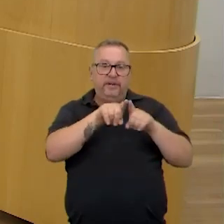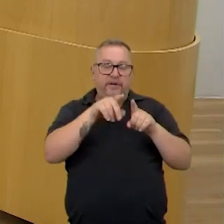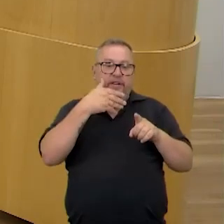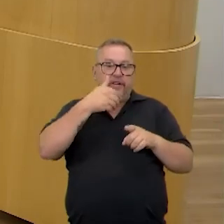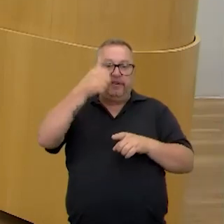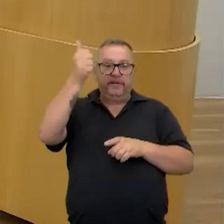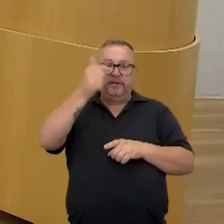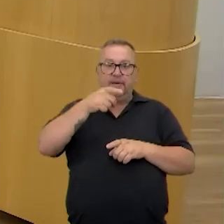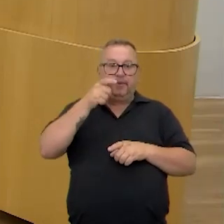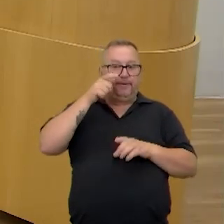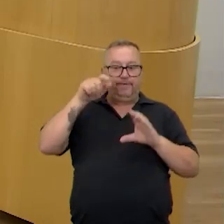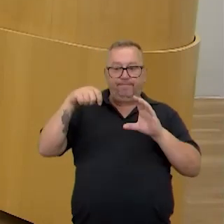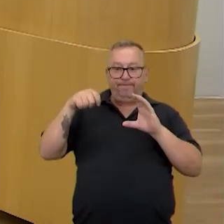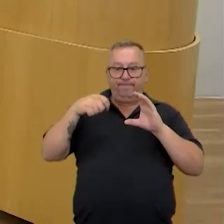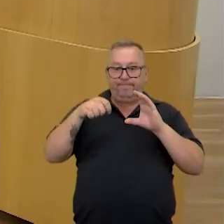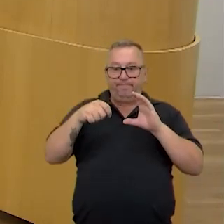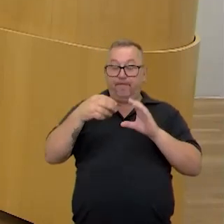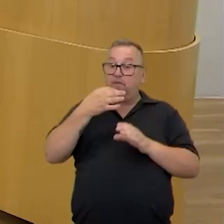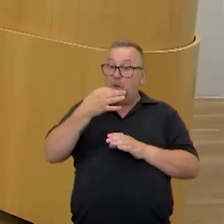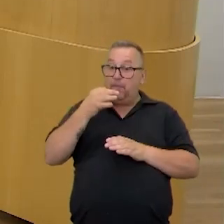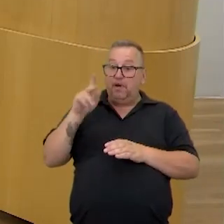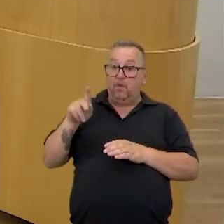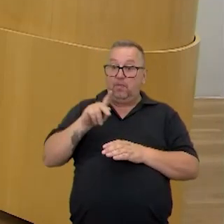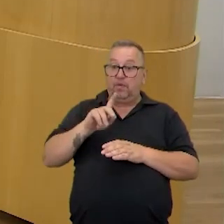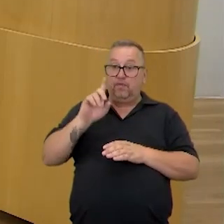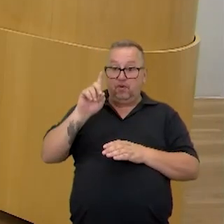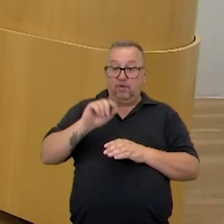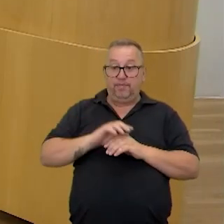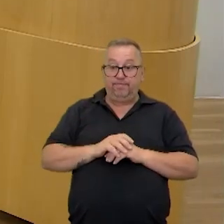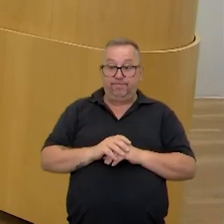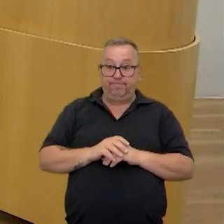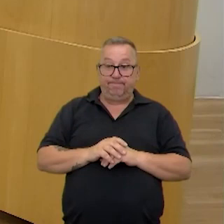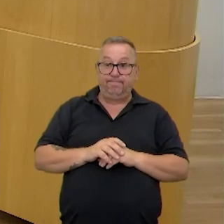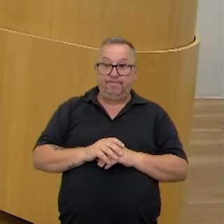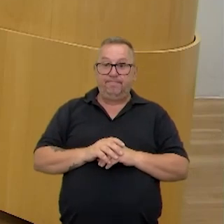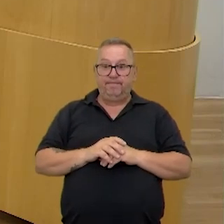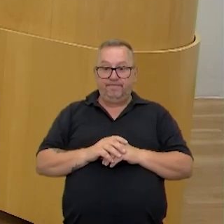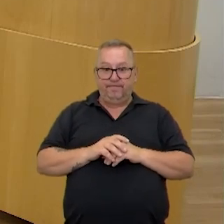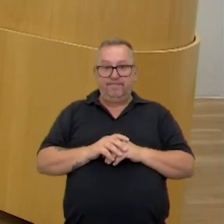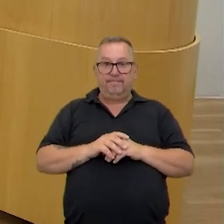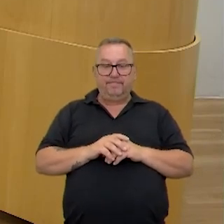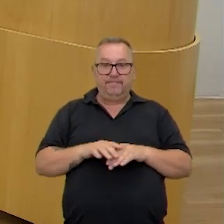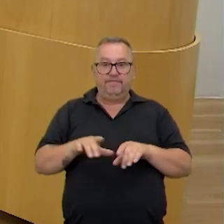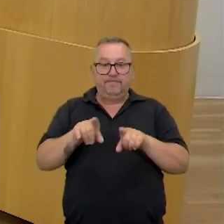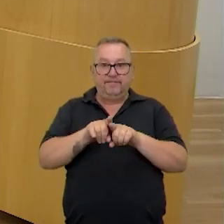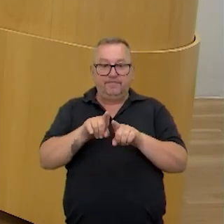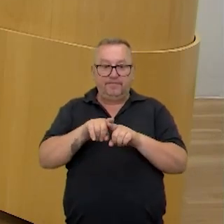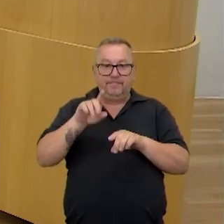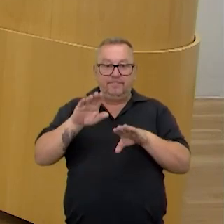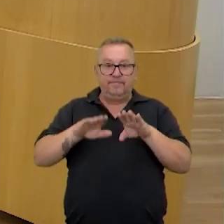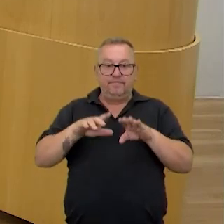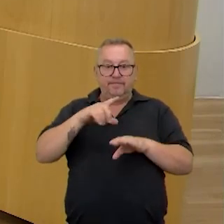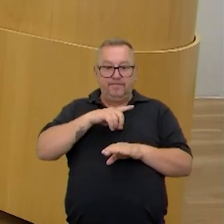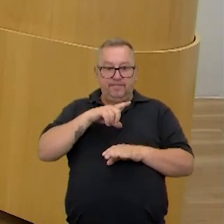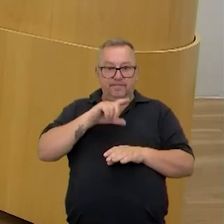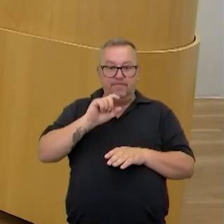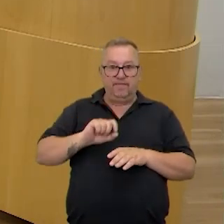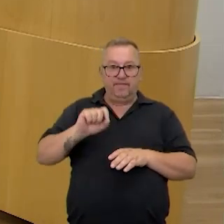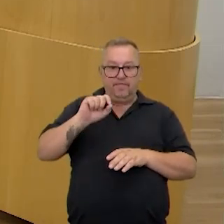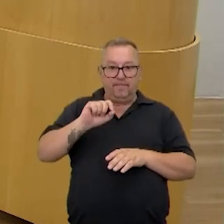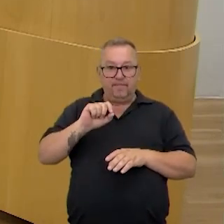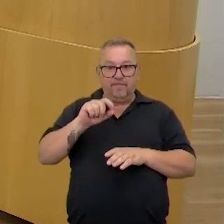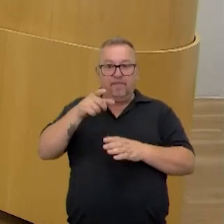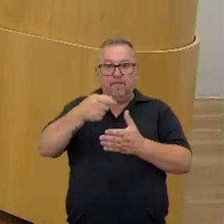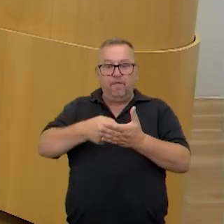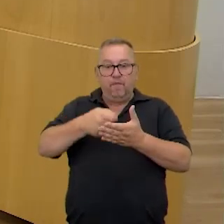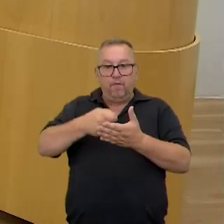se adequar à perspectiva de gerar lucro. Isso, exatamente. E essa pressão muitas vezes